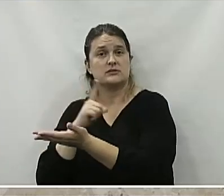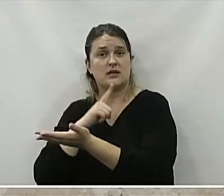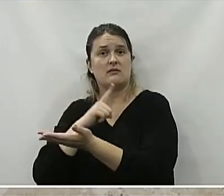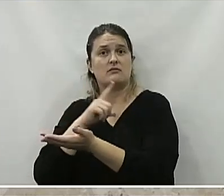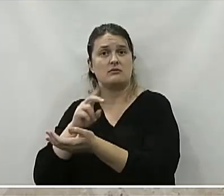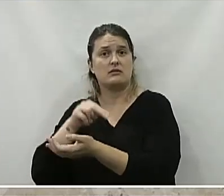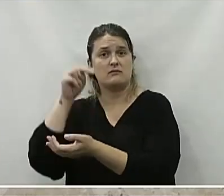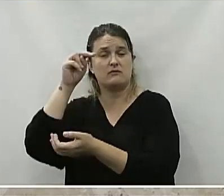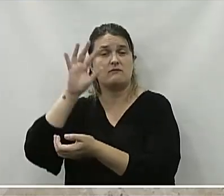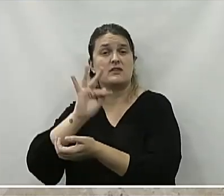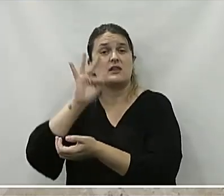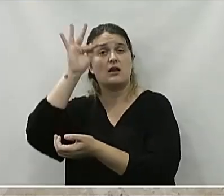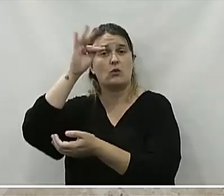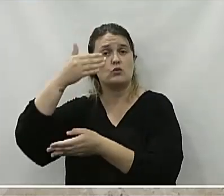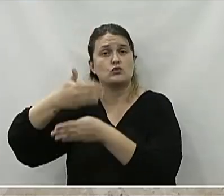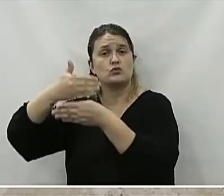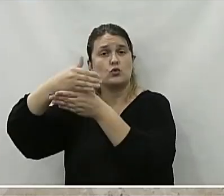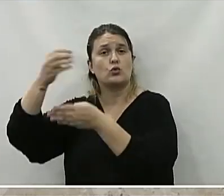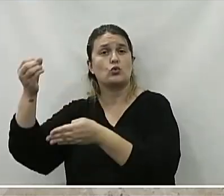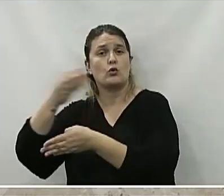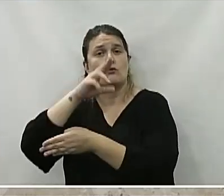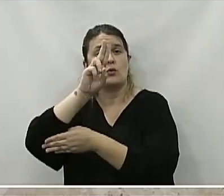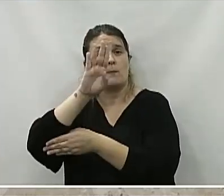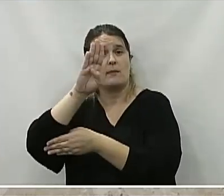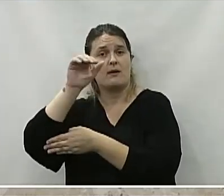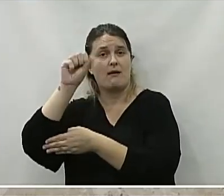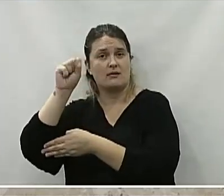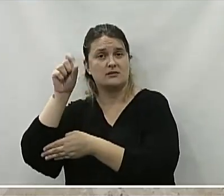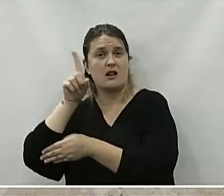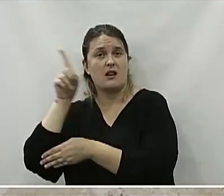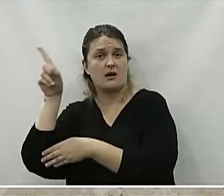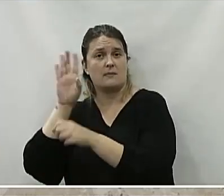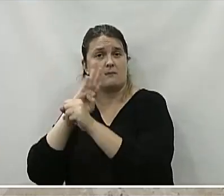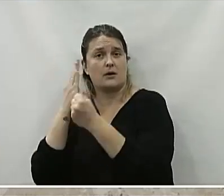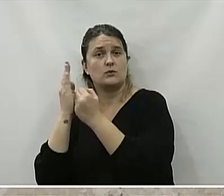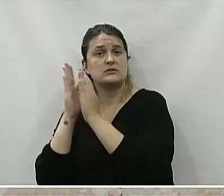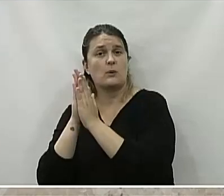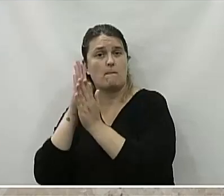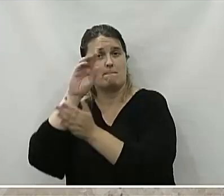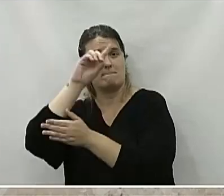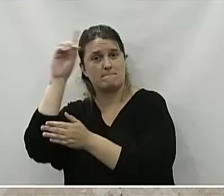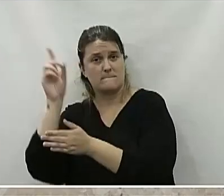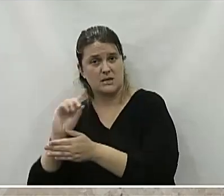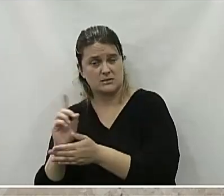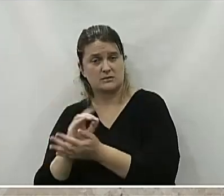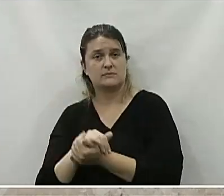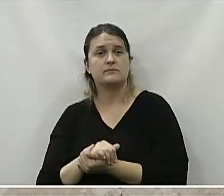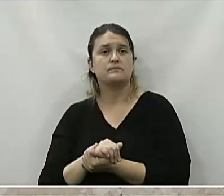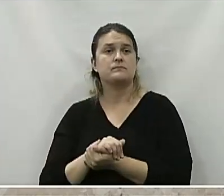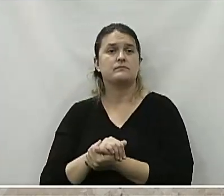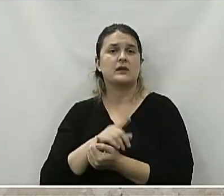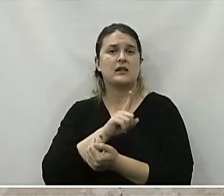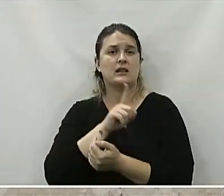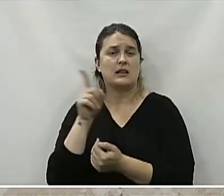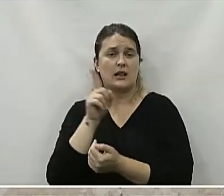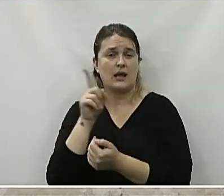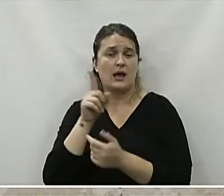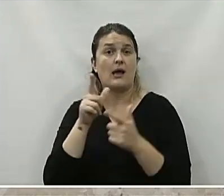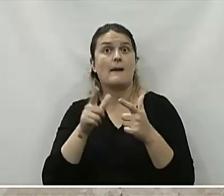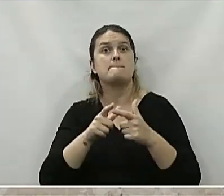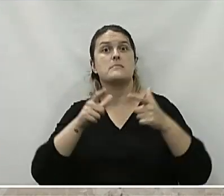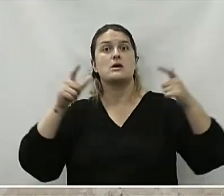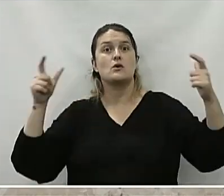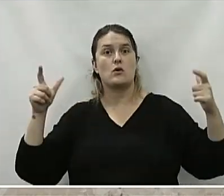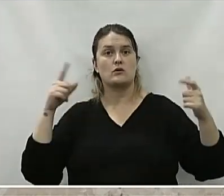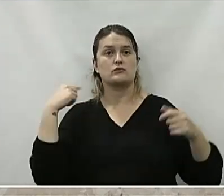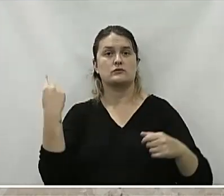federal e estadual, a construção de uma nova UBS do bairro São Brás. Tendo em vista, como já foi comentado, o São Brás é um dos bairros maiores